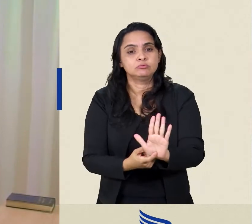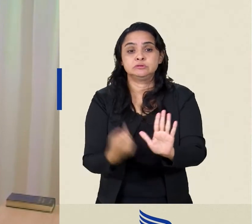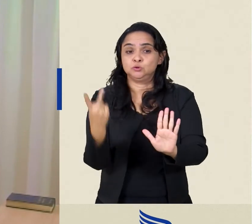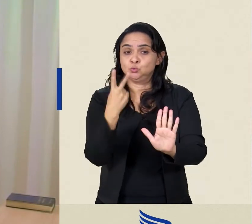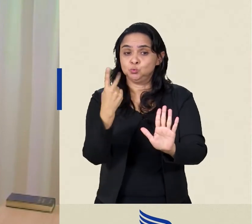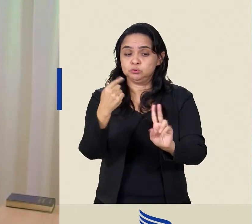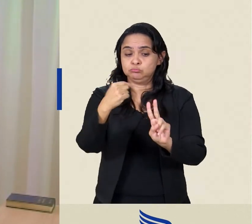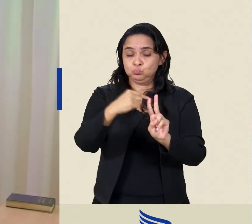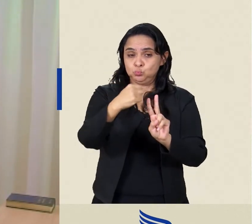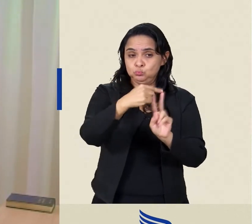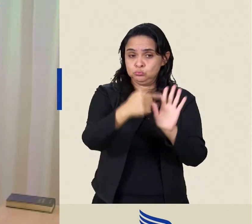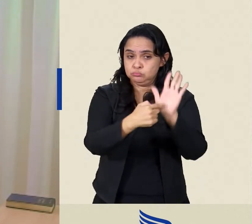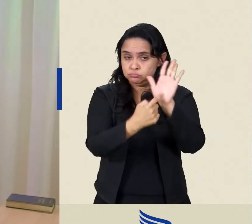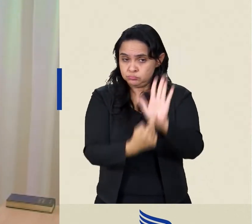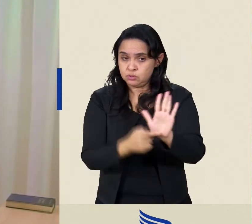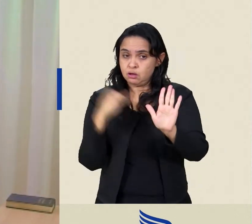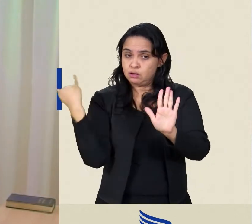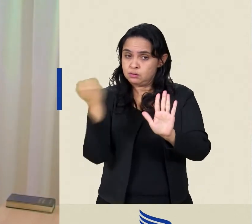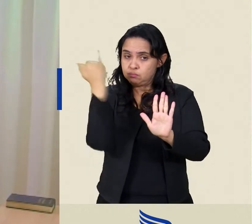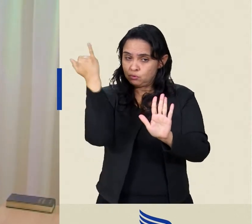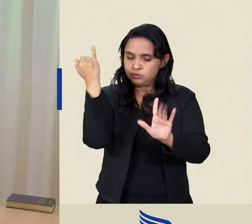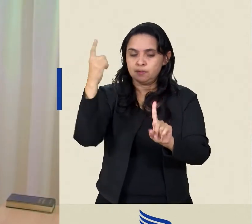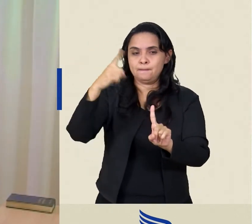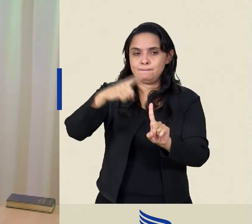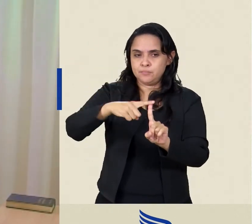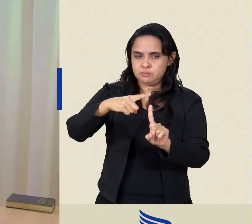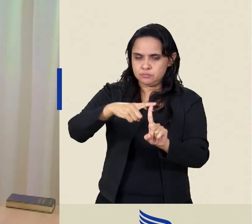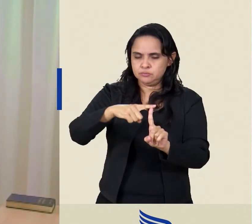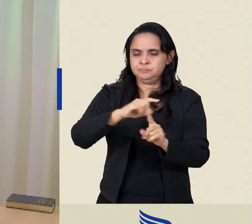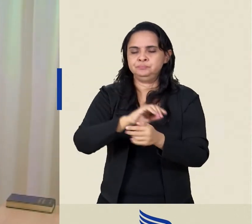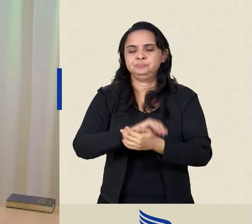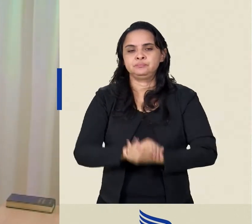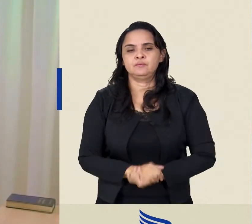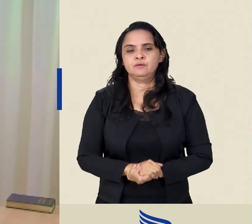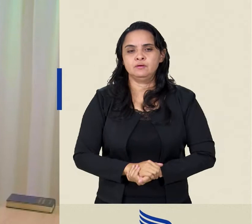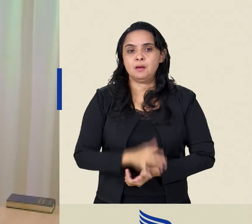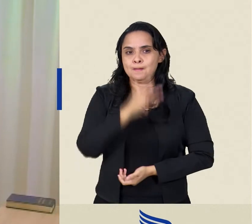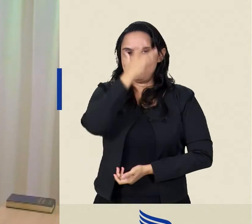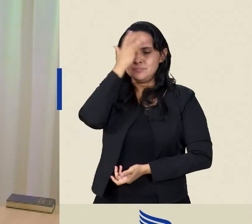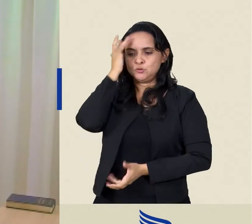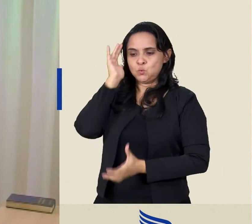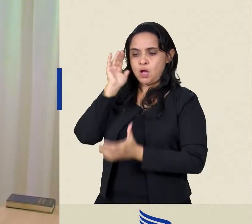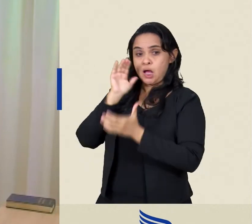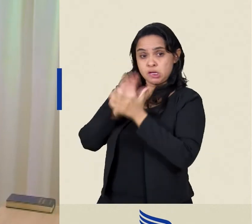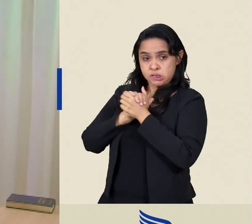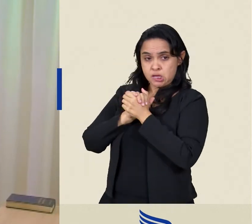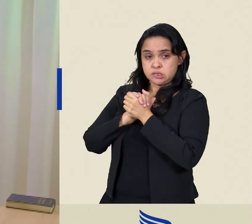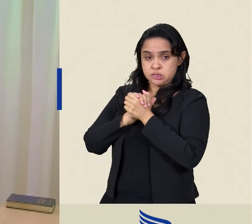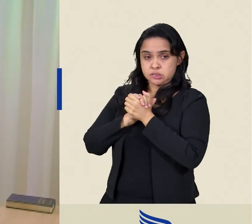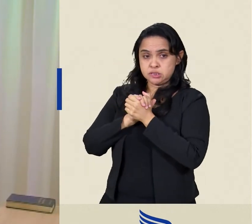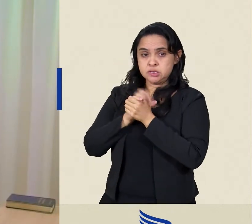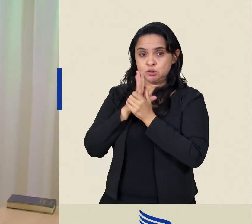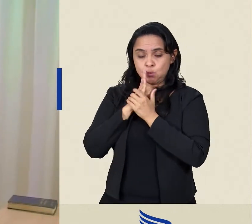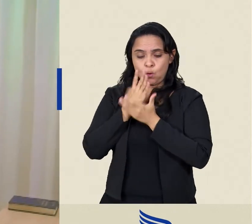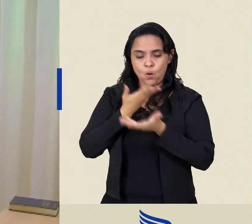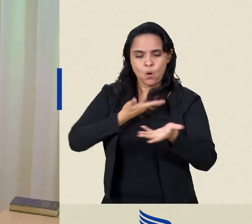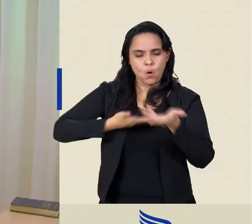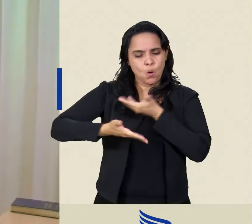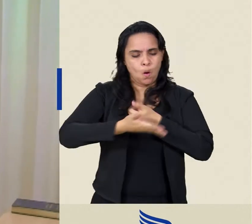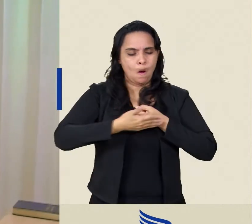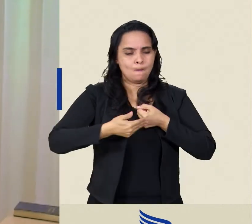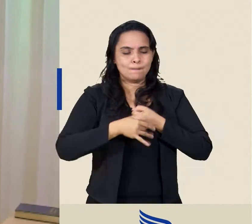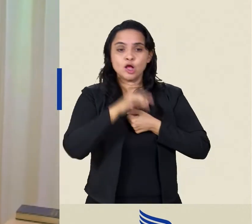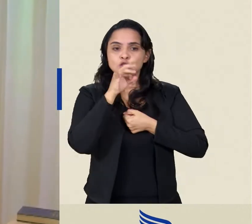importantes. Primeiro, os que são casados devem seu afeto somente para o seu